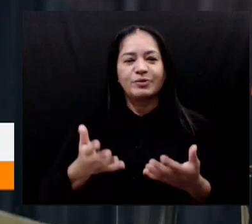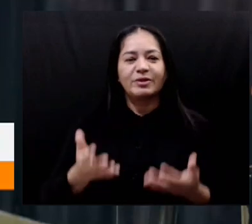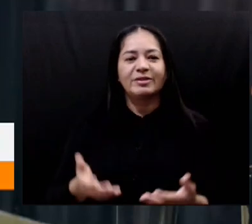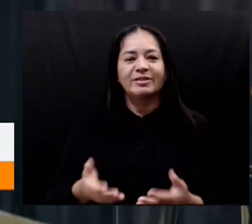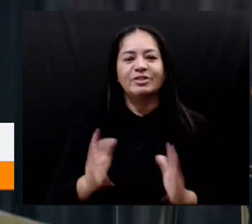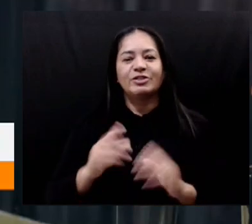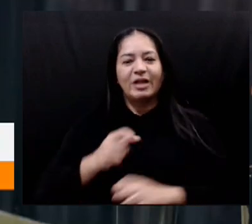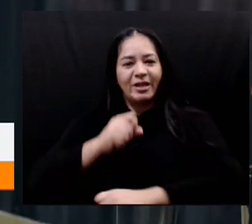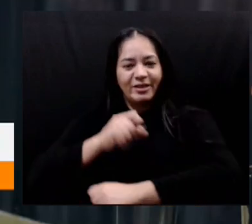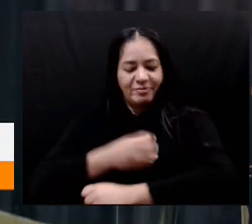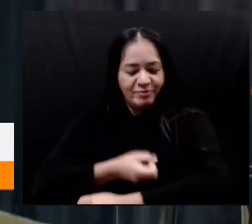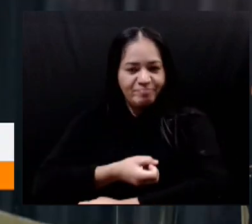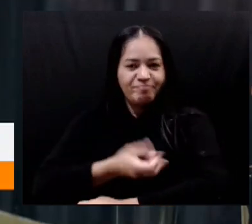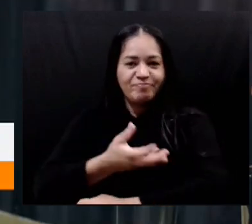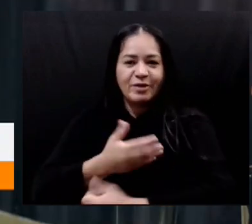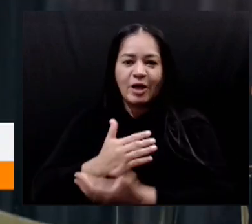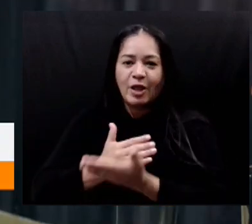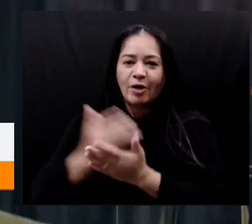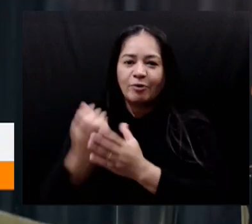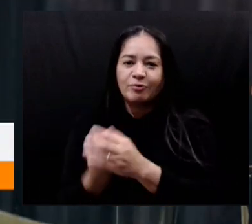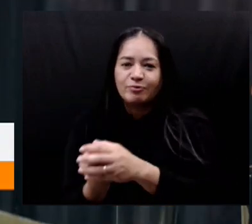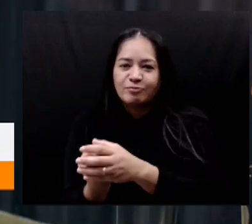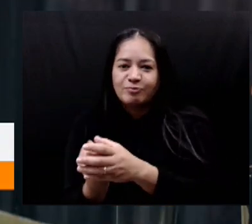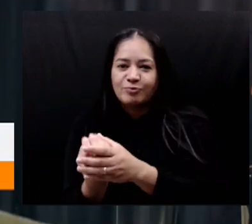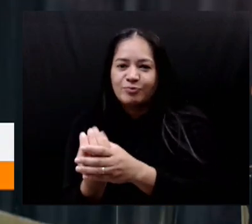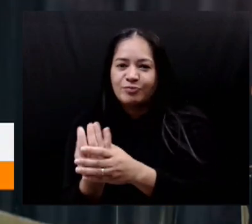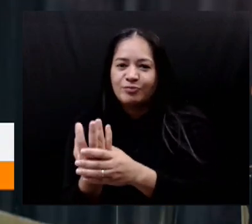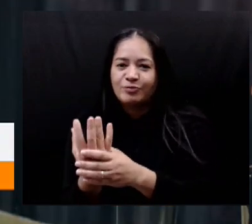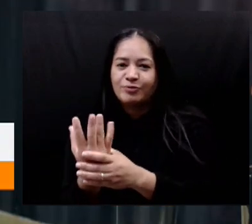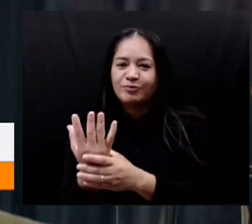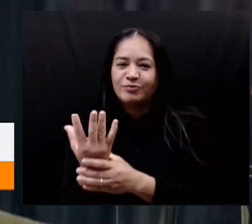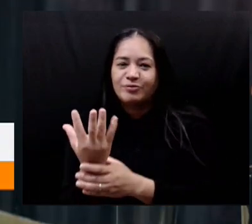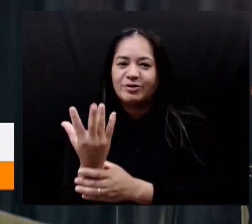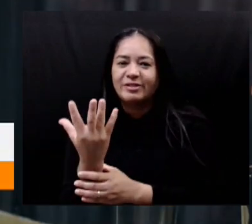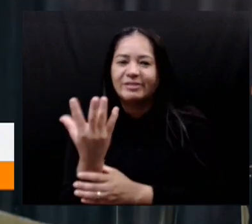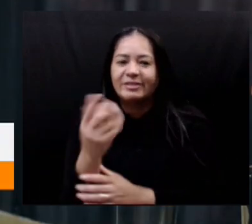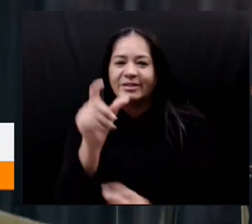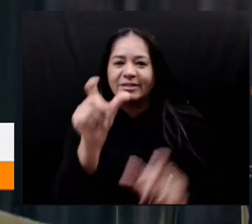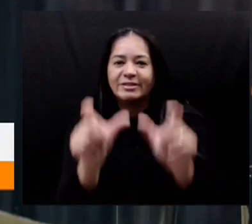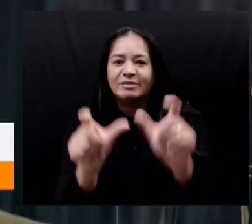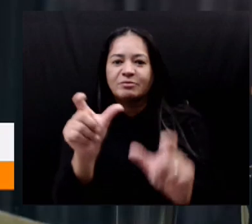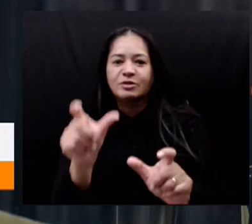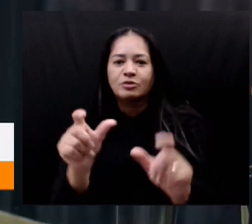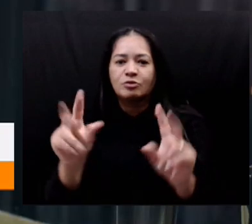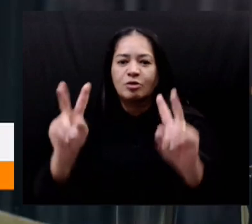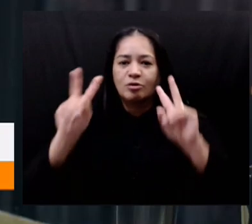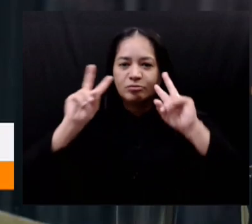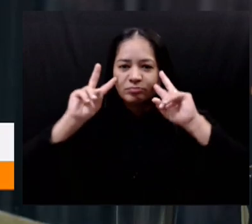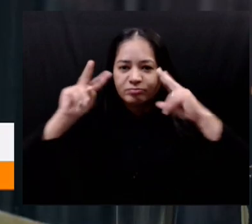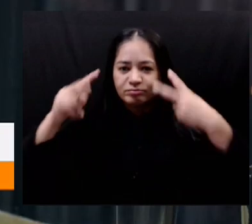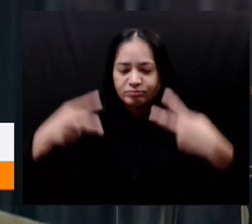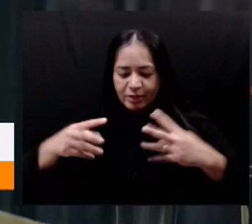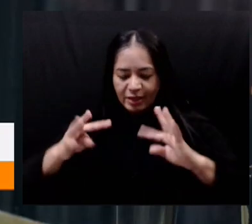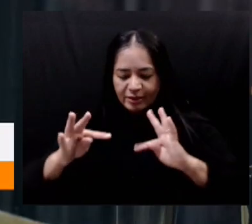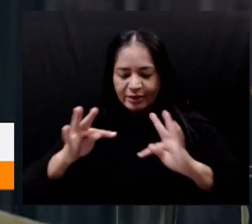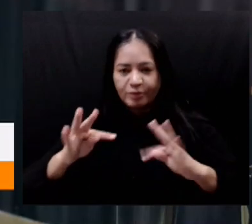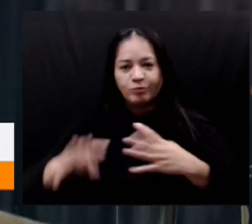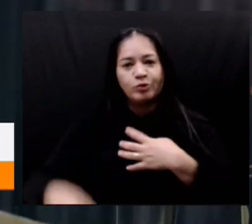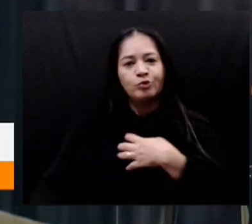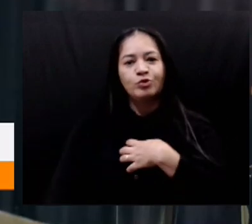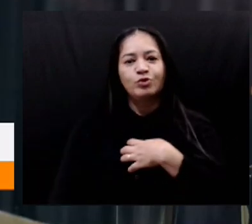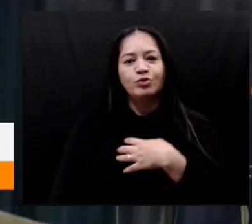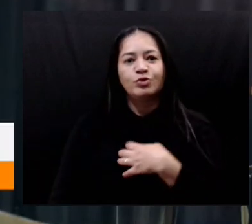que ela comece a brotar e que as pessoas, né, olhem para a psicoterapia de uma forma